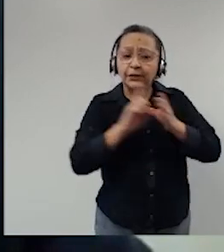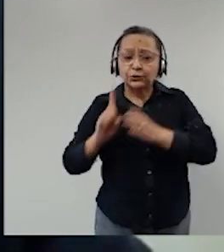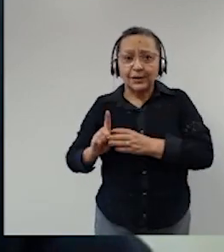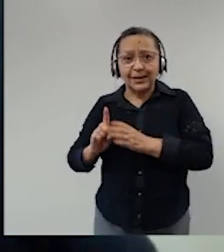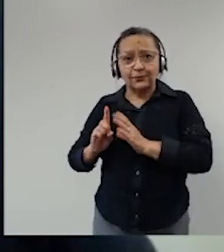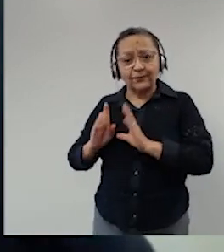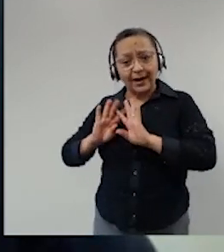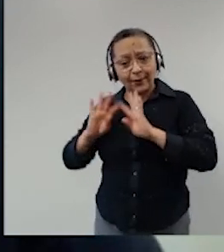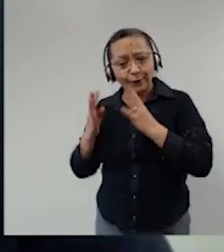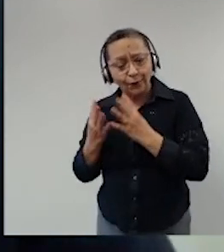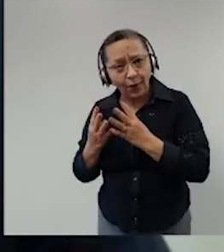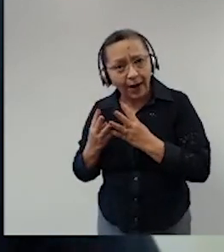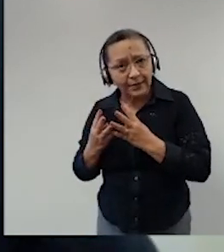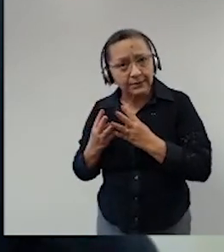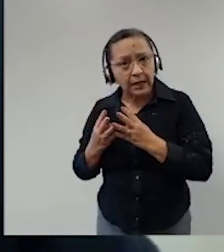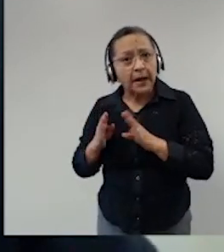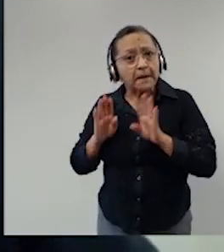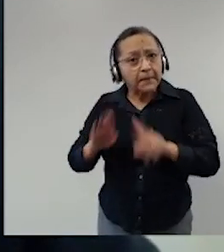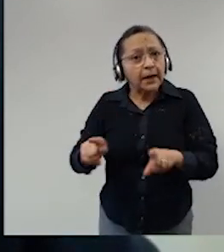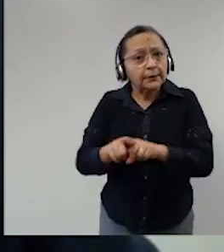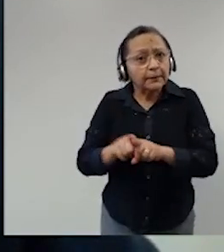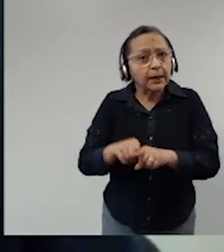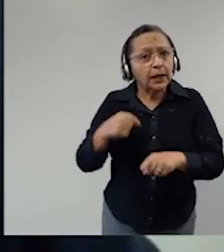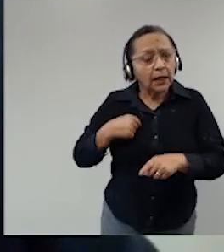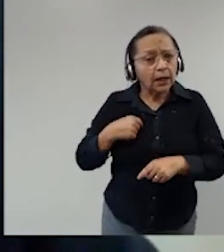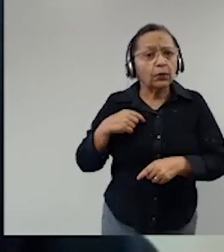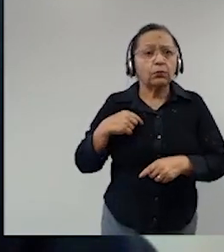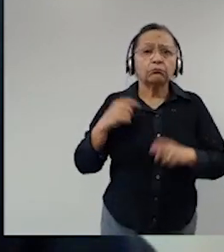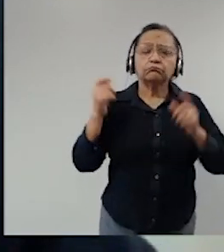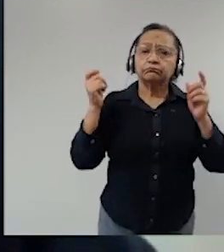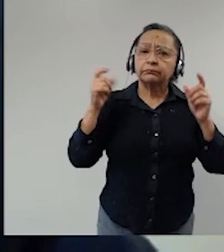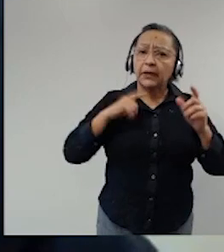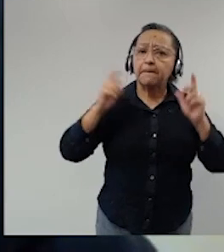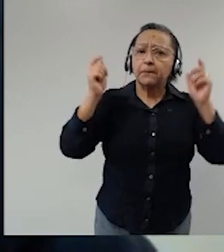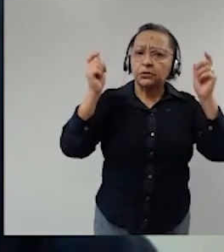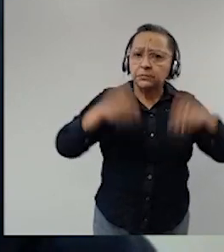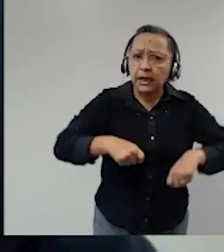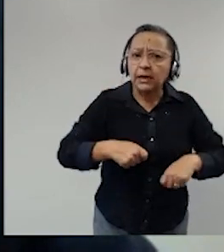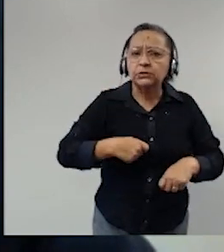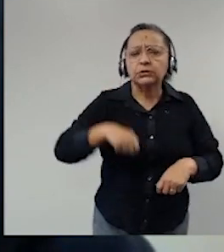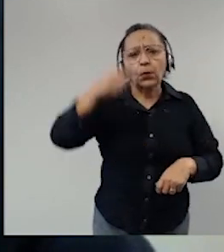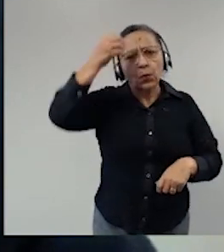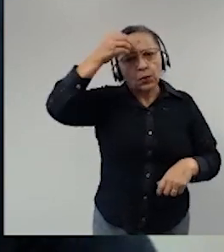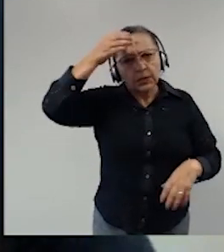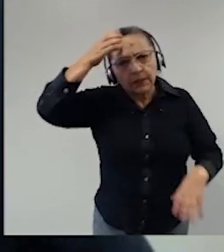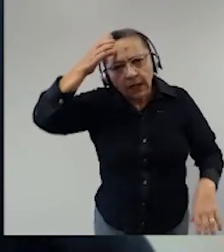consigo, e eu particularmente tenho essa possibilidade, eu posso dizer que estou